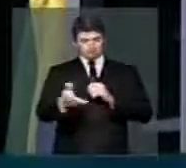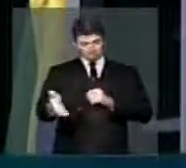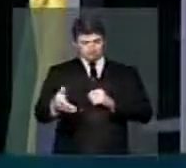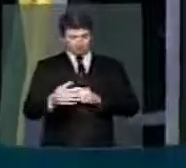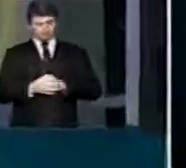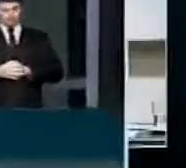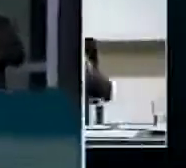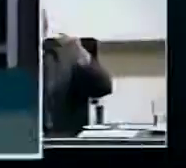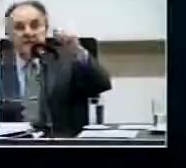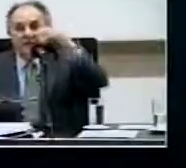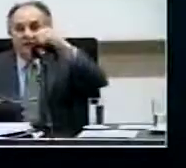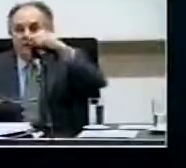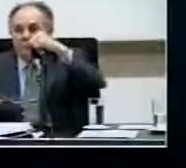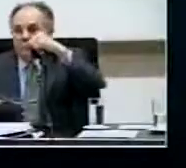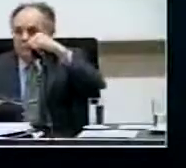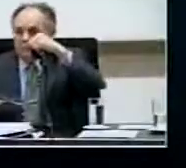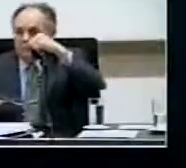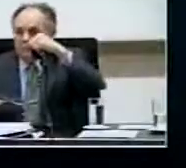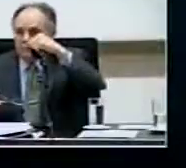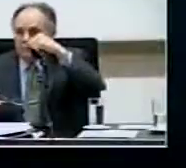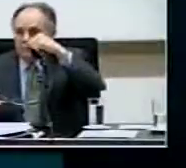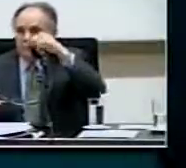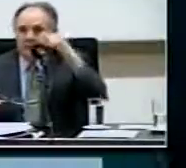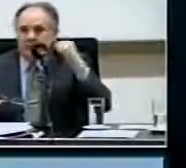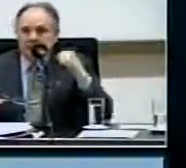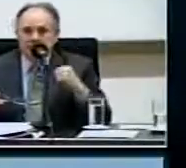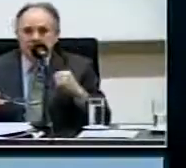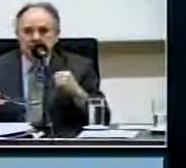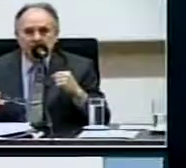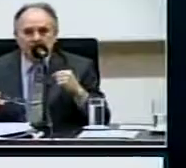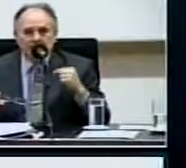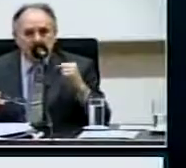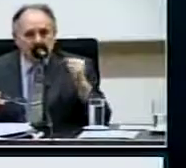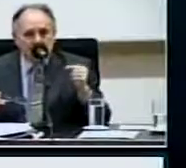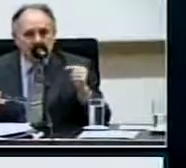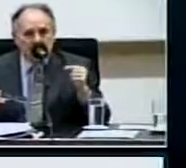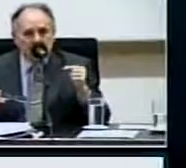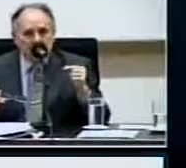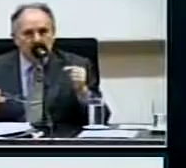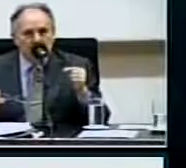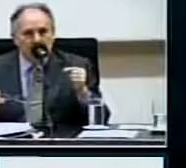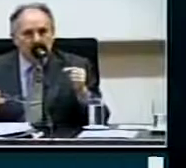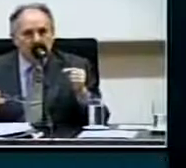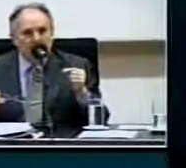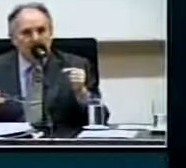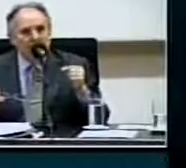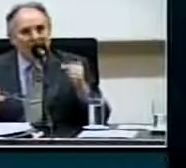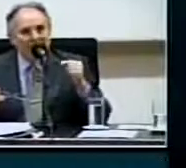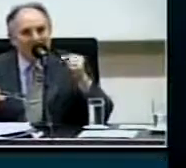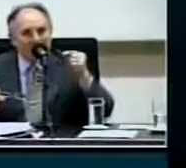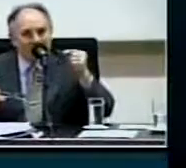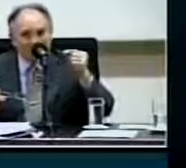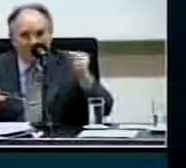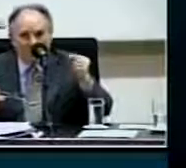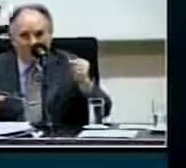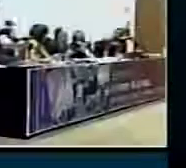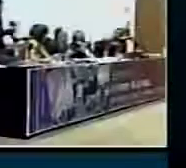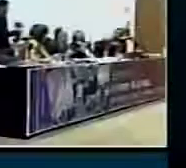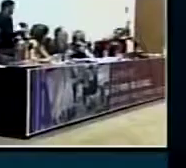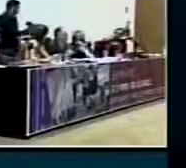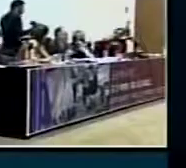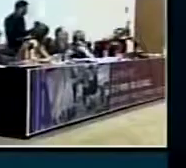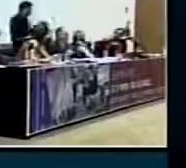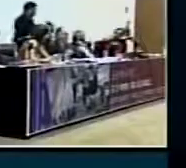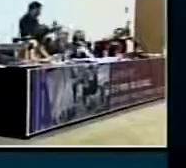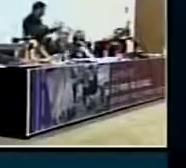não. Deputado Elias, primeiro, parabéns pelo seu sempre brilhante pronunciamento. E entrando na questão do financiamento, na